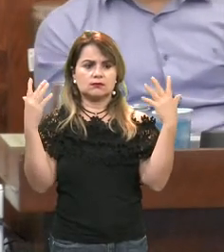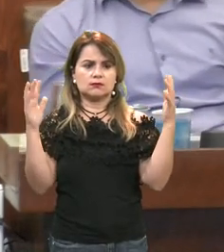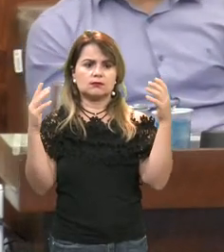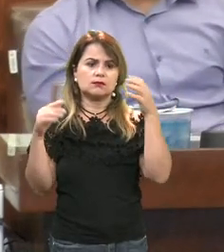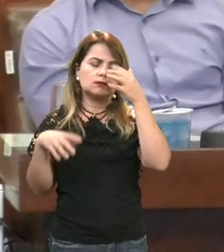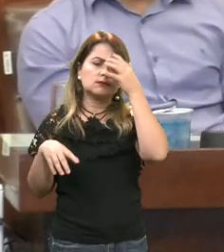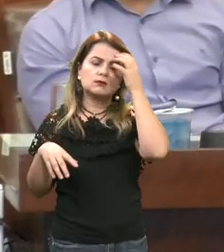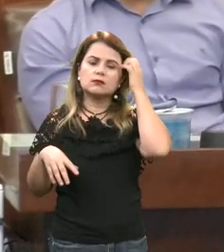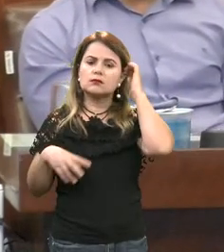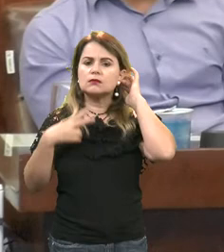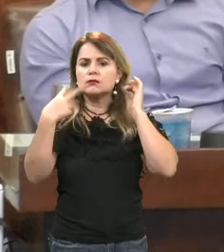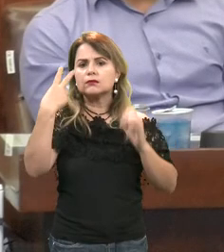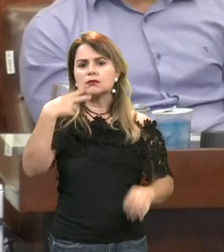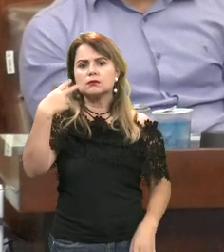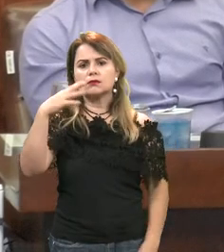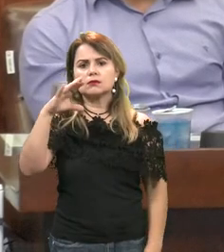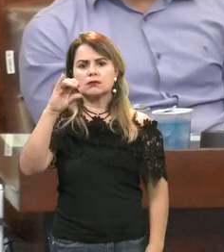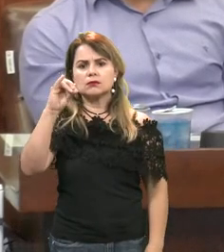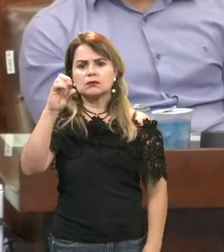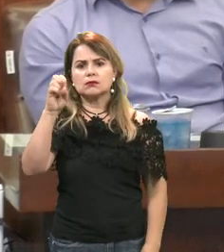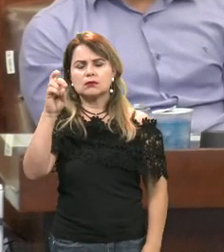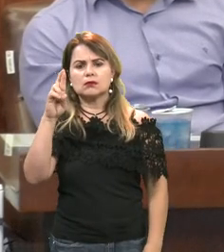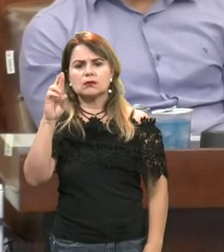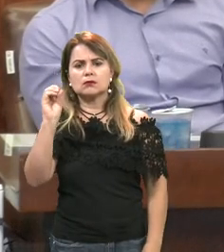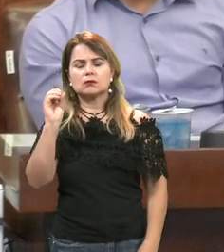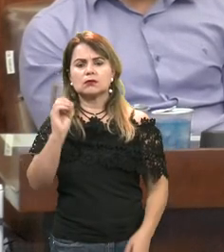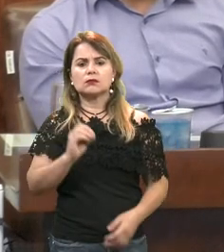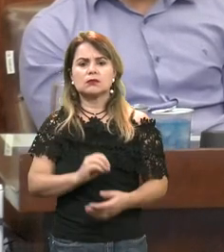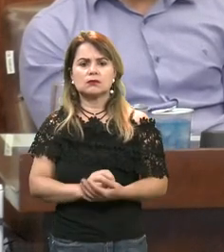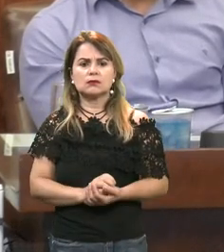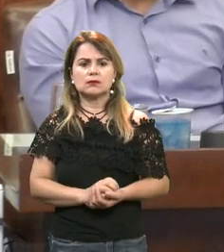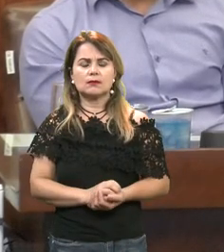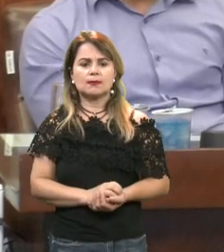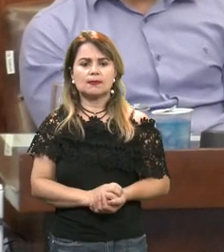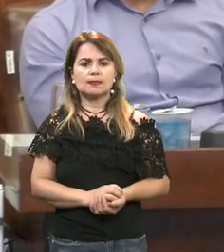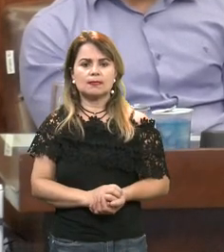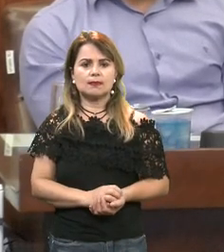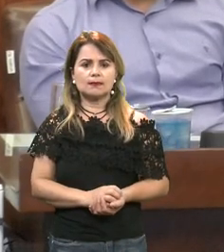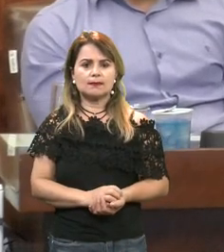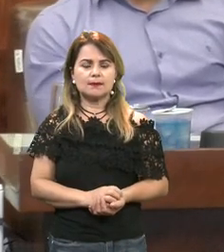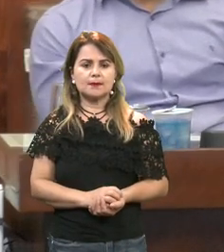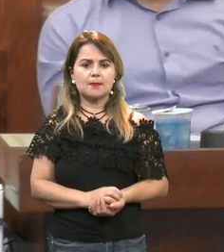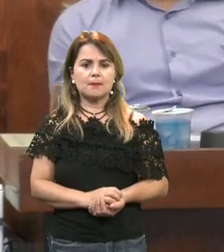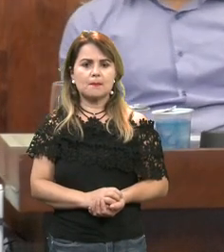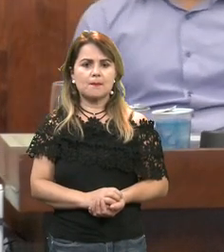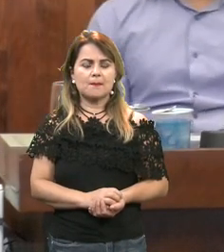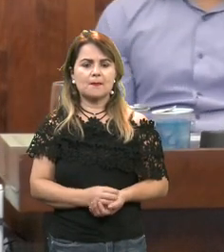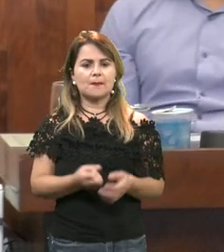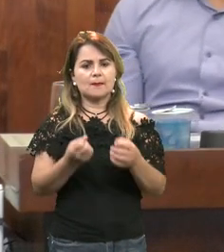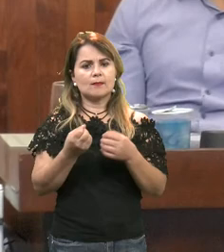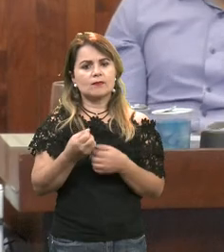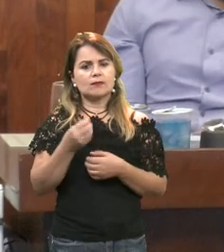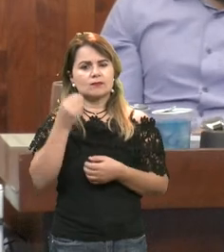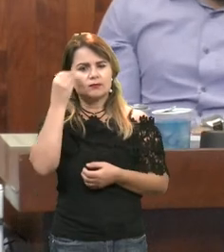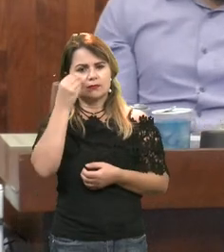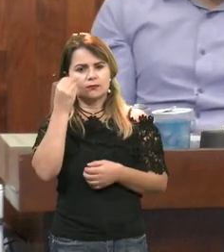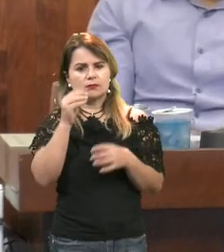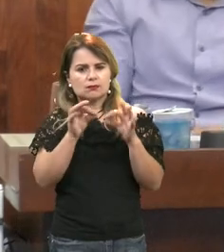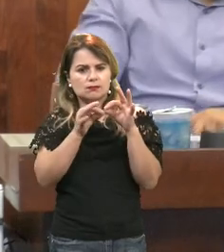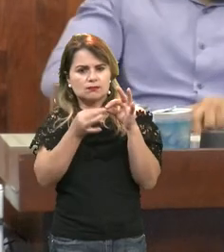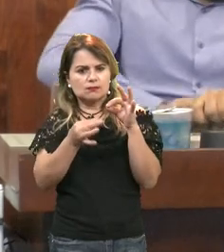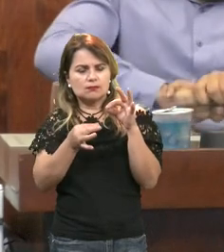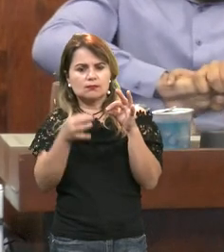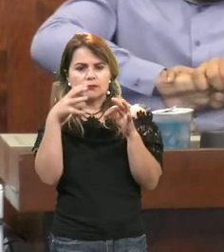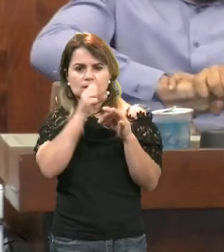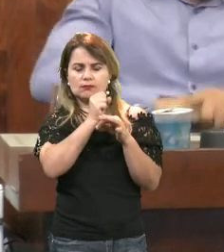Com a palavra, o vereador Cícero do Ceasa. Eu vou tentar ser bem breve aqui, dado o